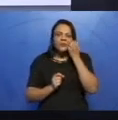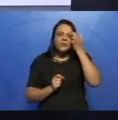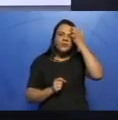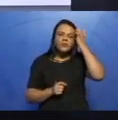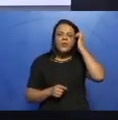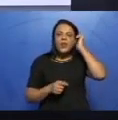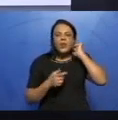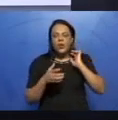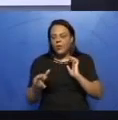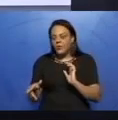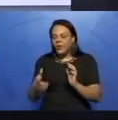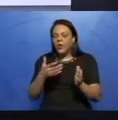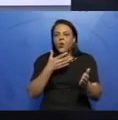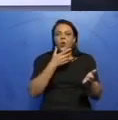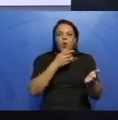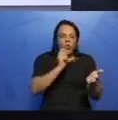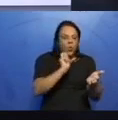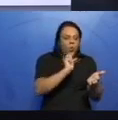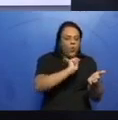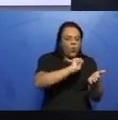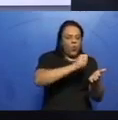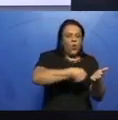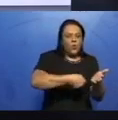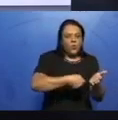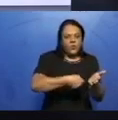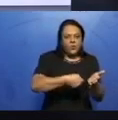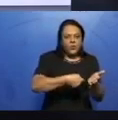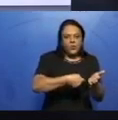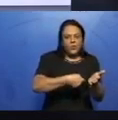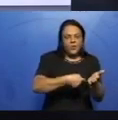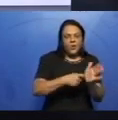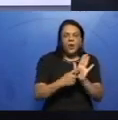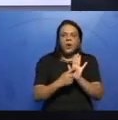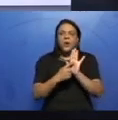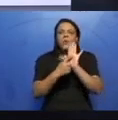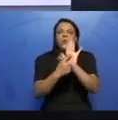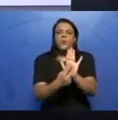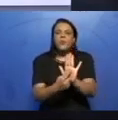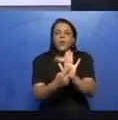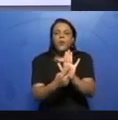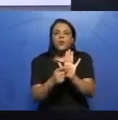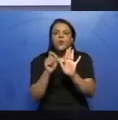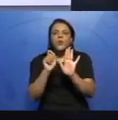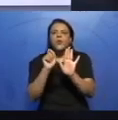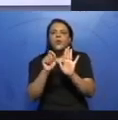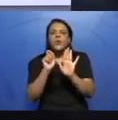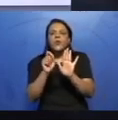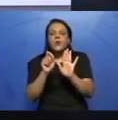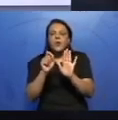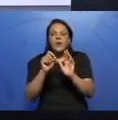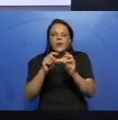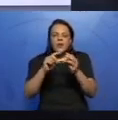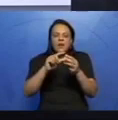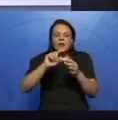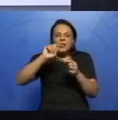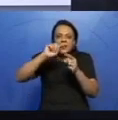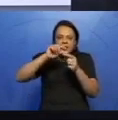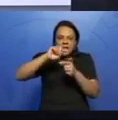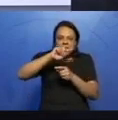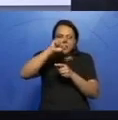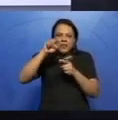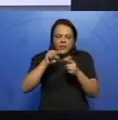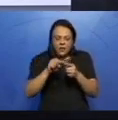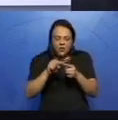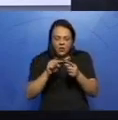O autor dessa história surrealista emprega as reticências e os 3 sinais de interrogação e de exclamação para indicar o espanto